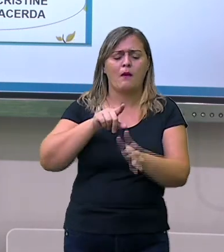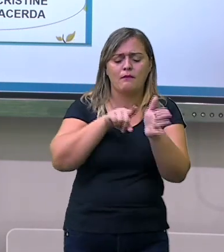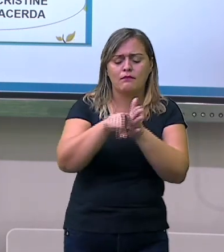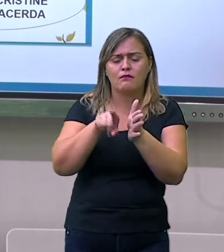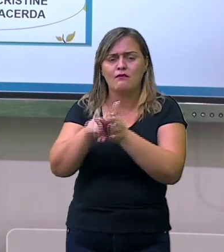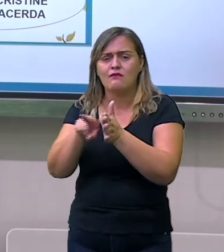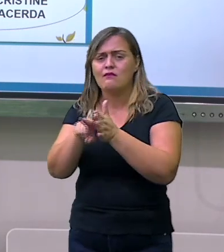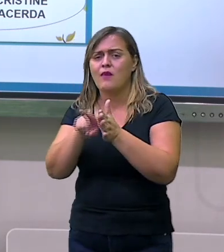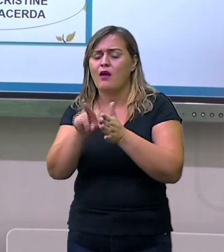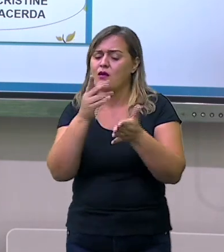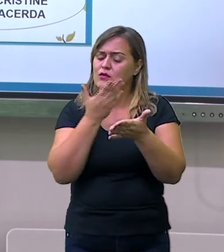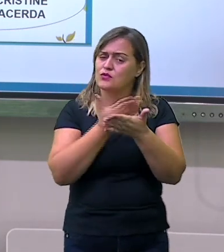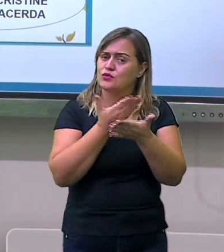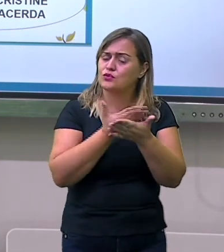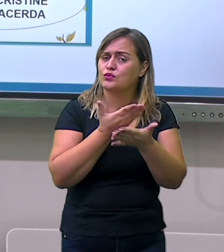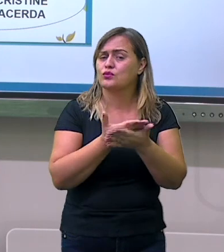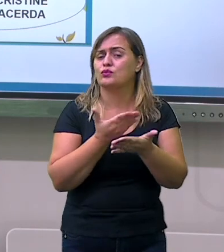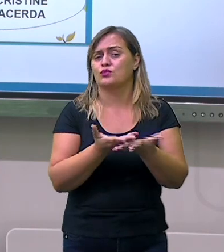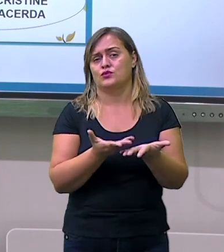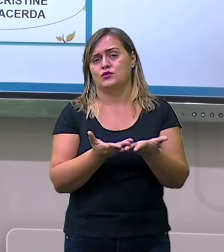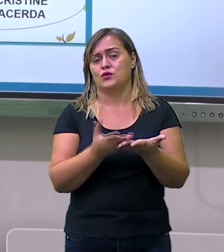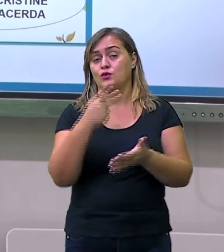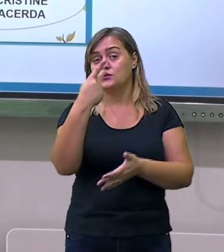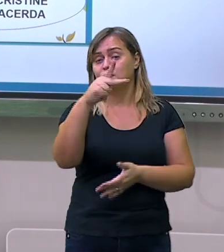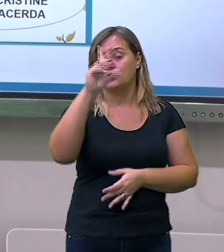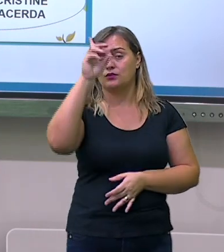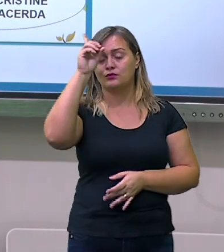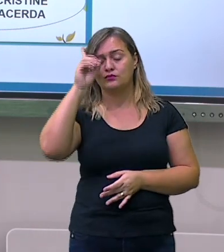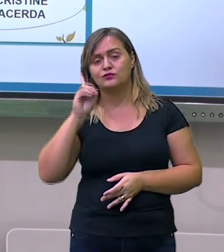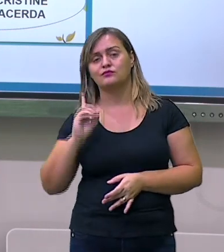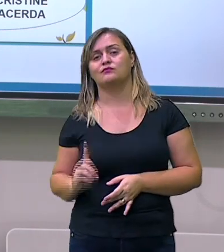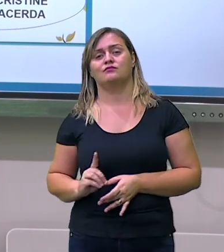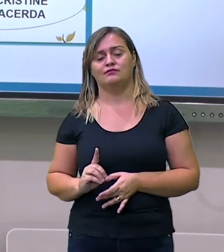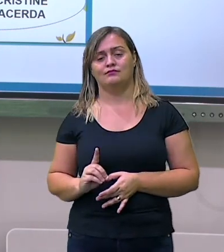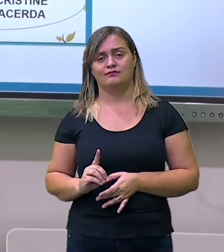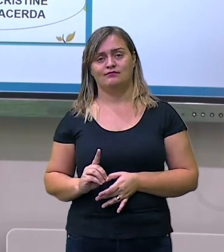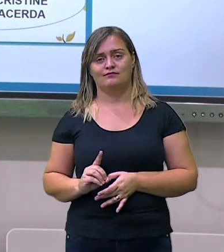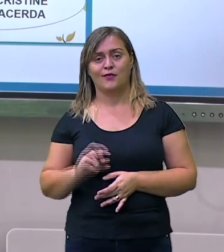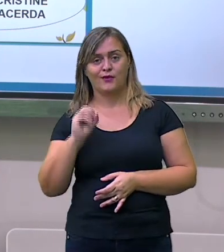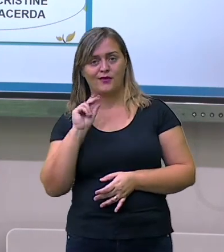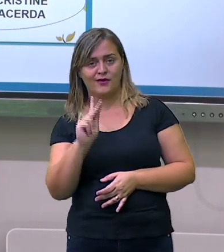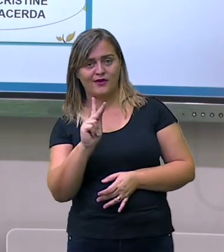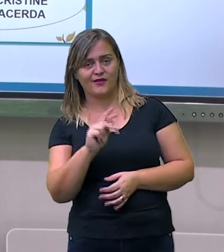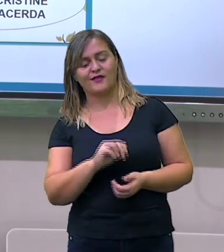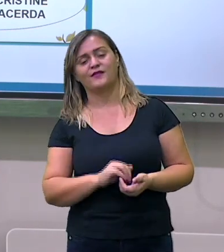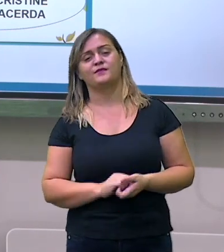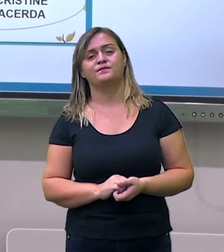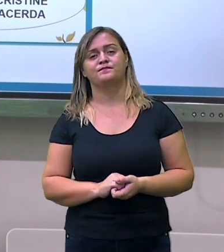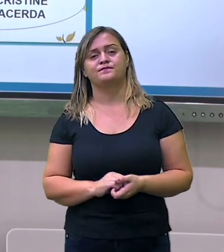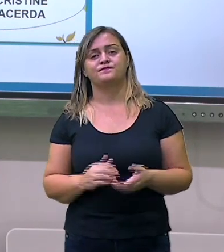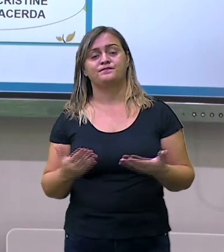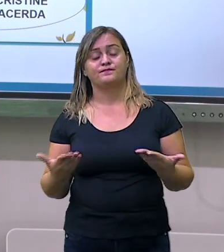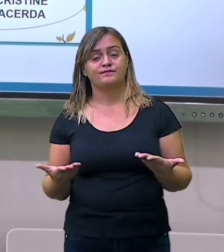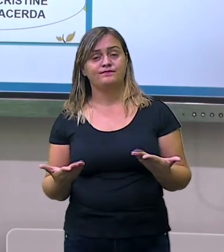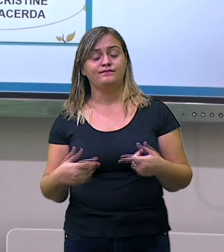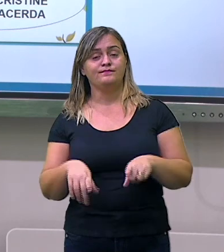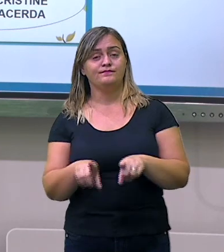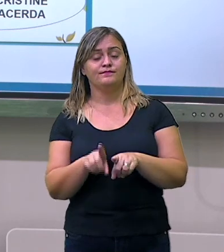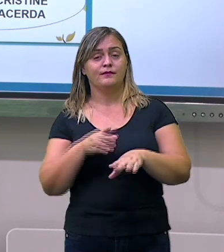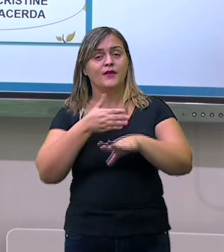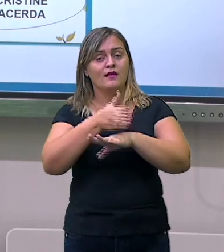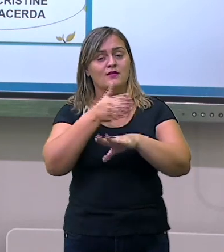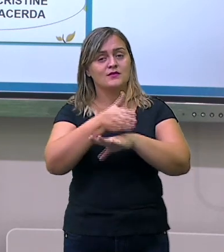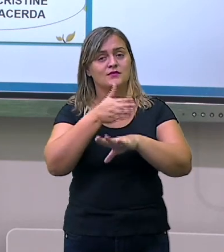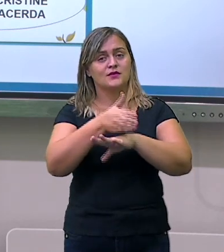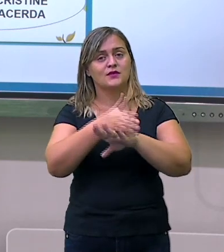procure, estude, conheça para que você possa usufruir de cada direito desse. E para acessar as